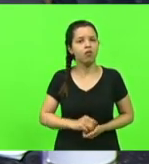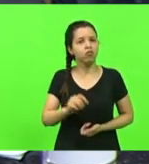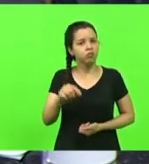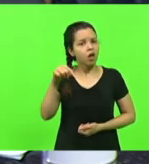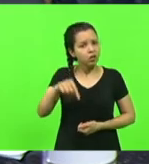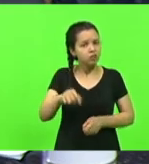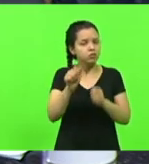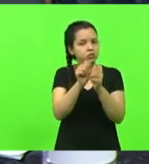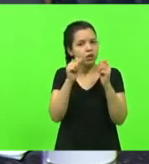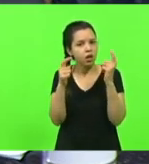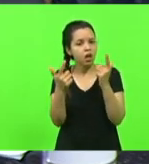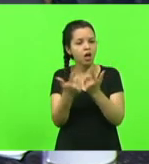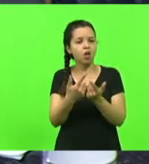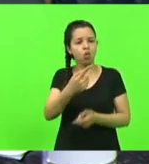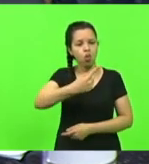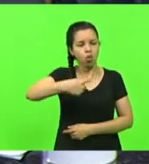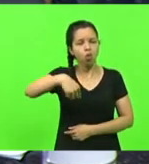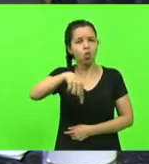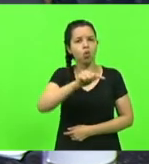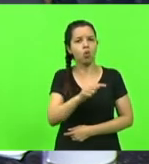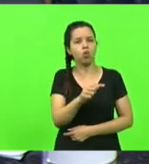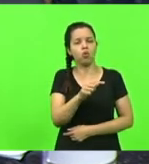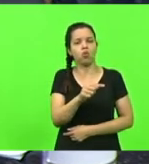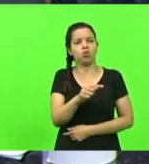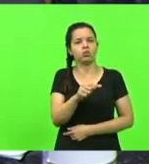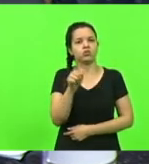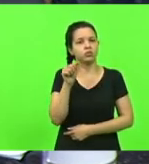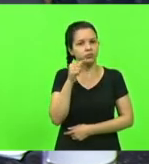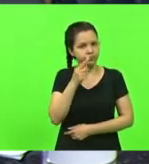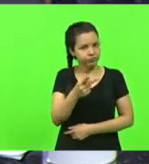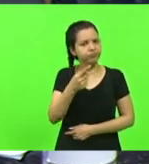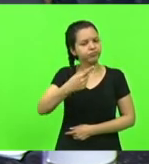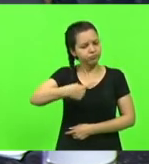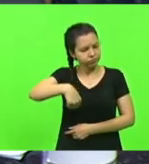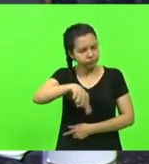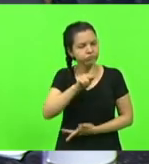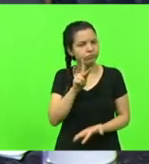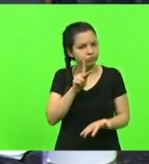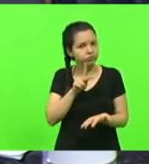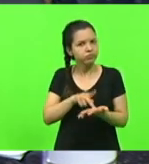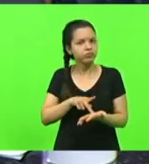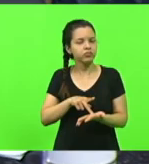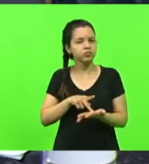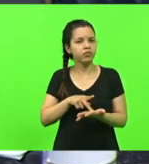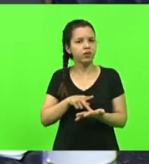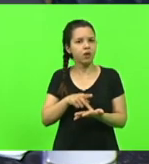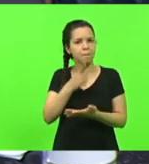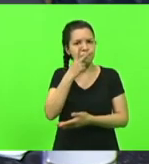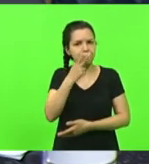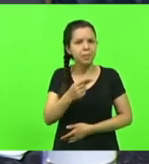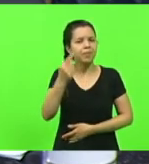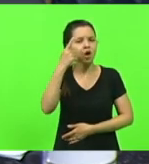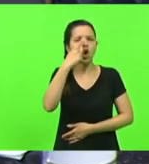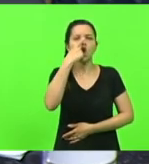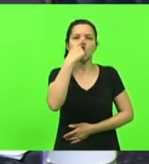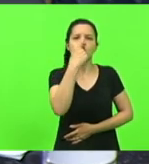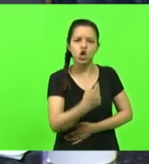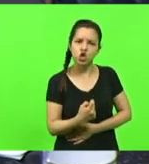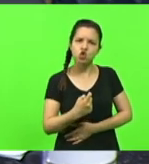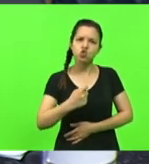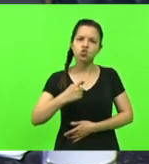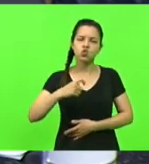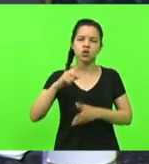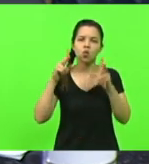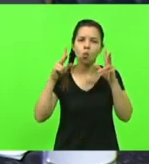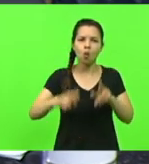casa, nós, e aqui eu me refiro a nós mesmo, ser tratado como lixo, como estamos aqui para